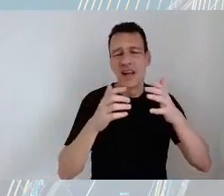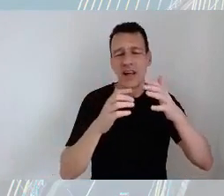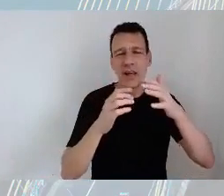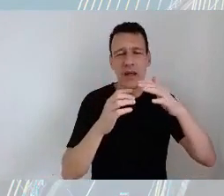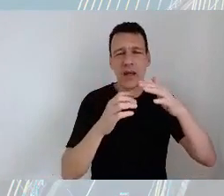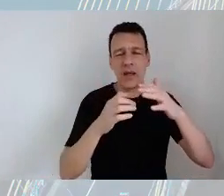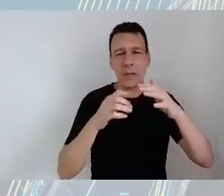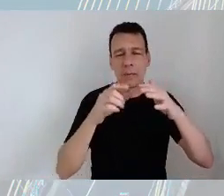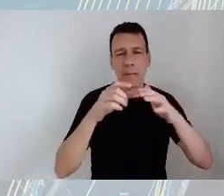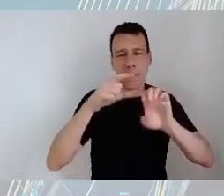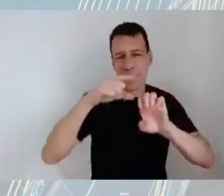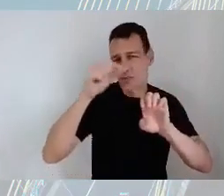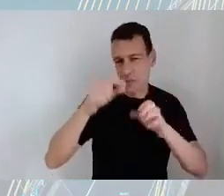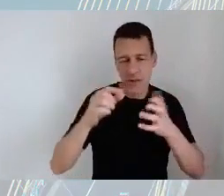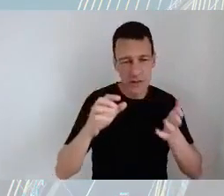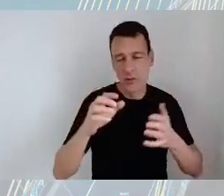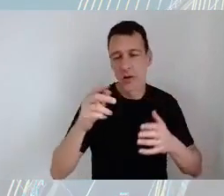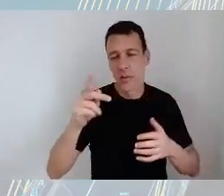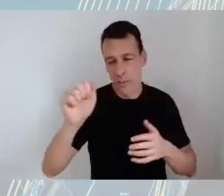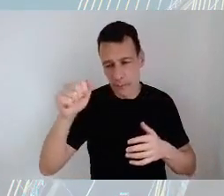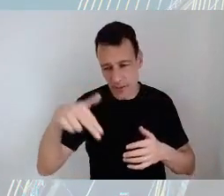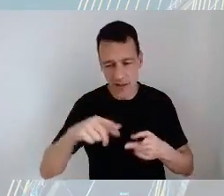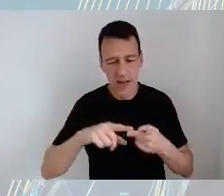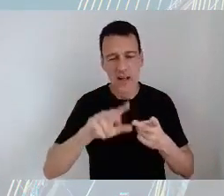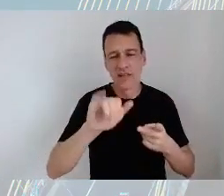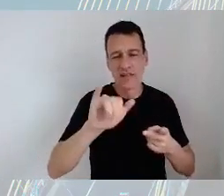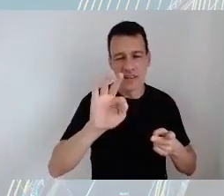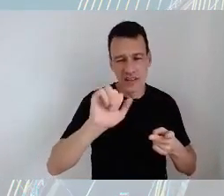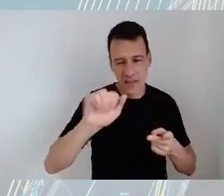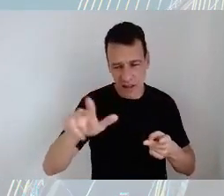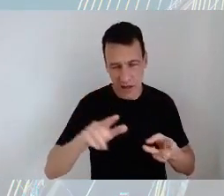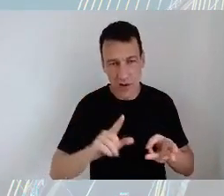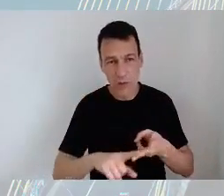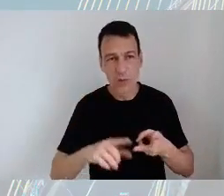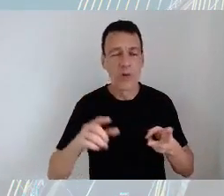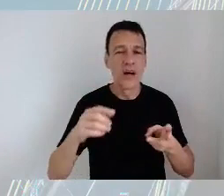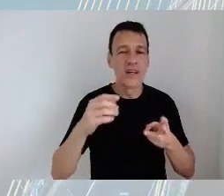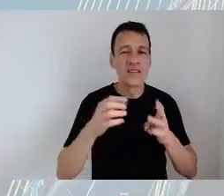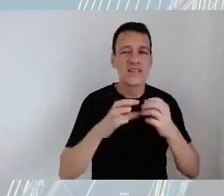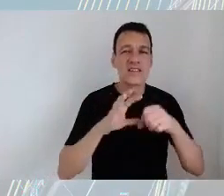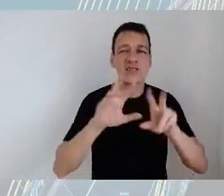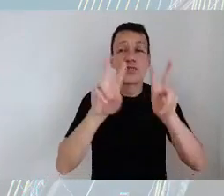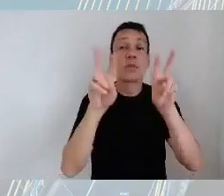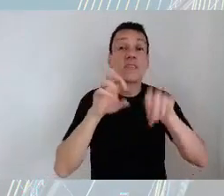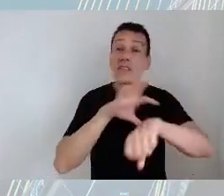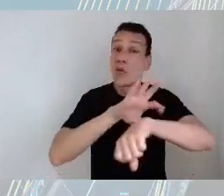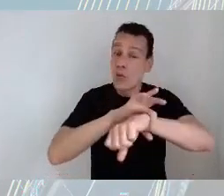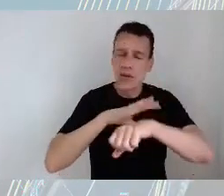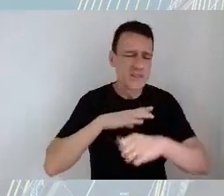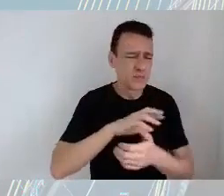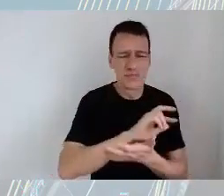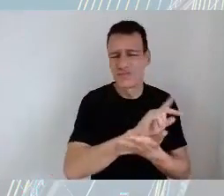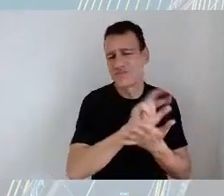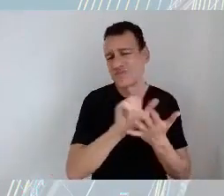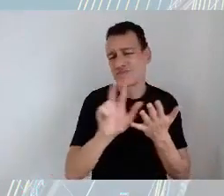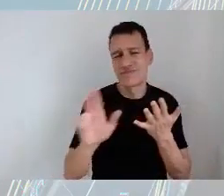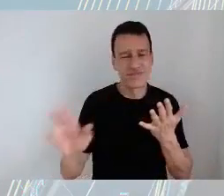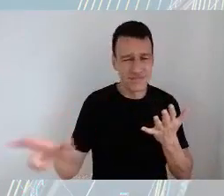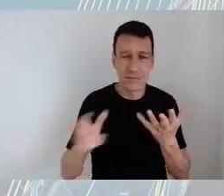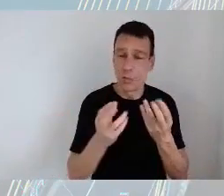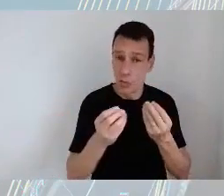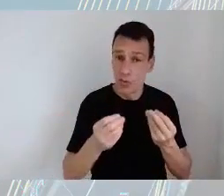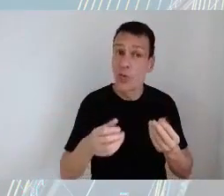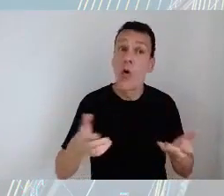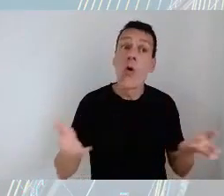Exame, Vetal, TUS Seguros, etc. E hoje a gente é reconhecido aí como o maior banco